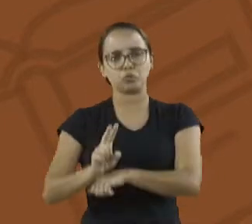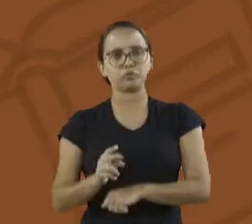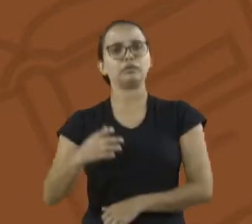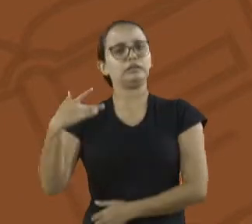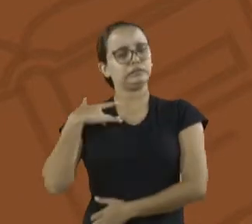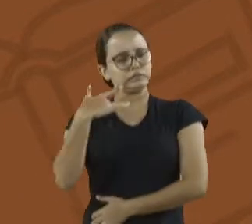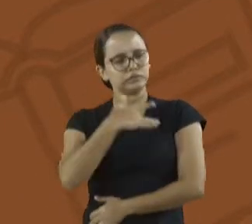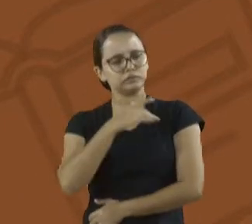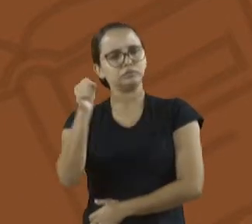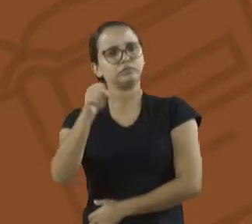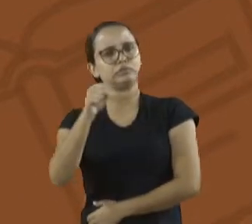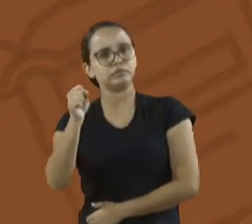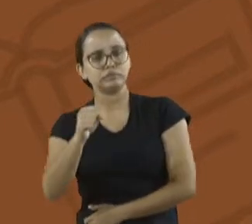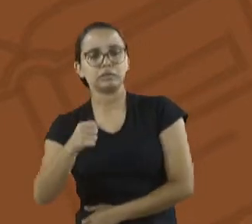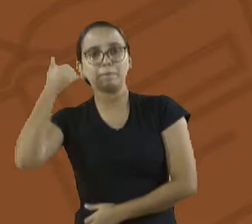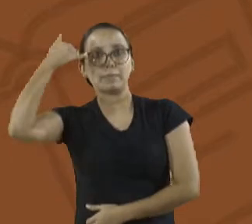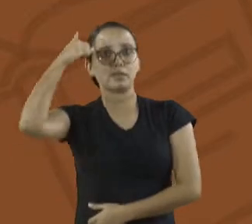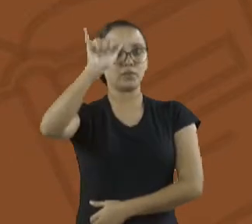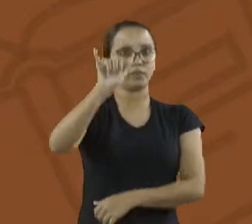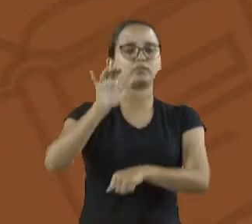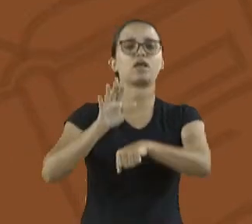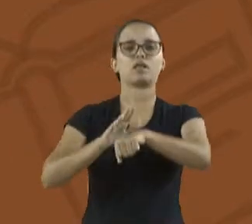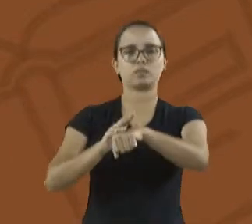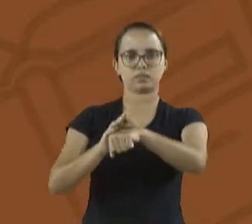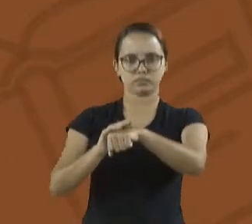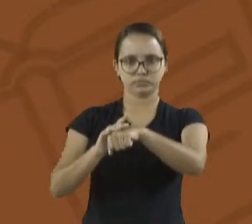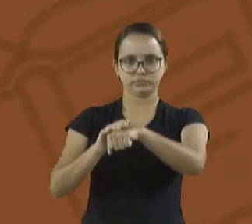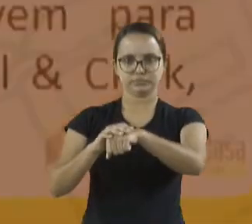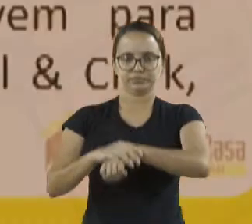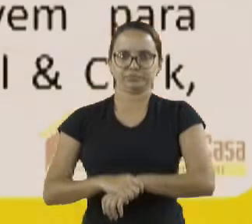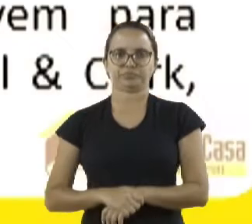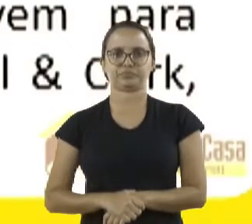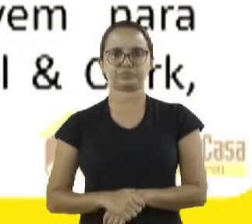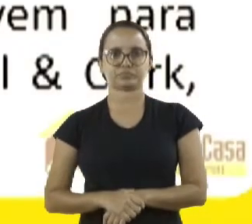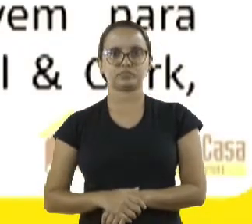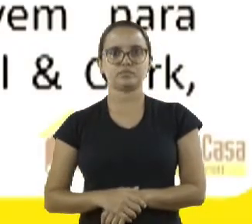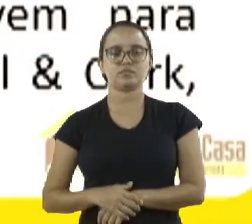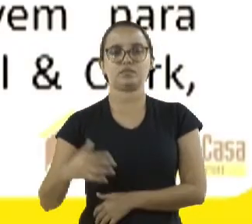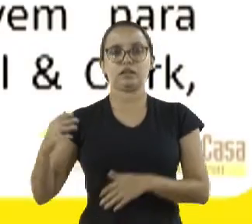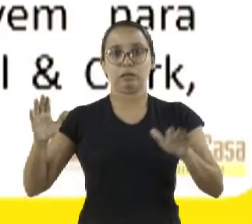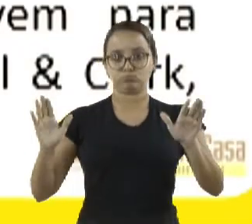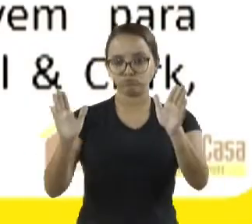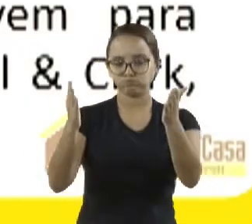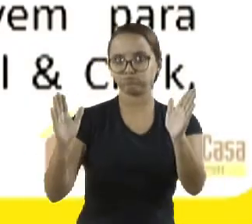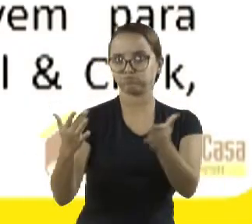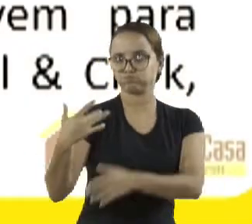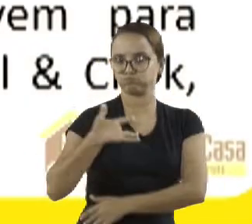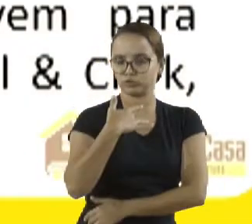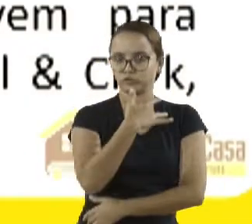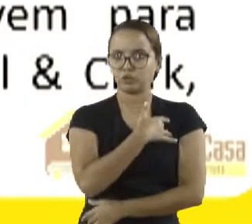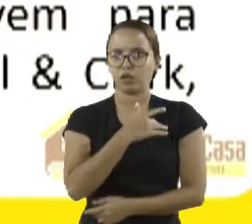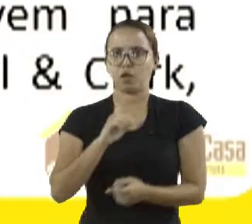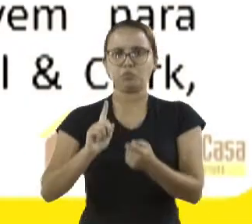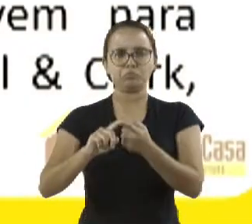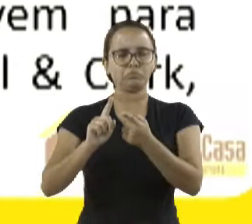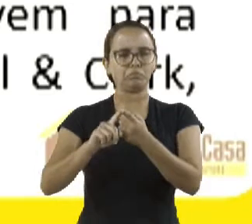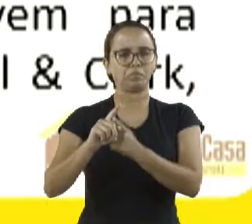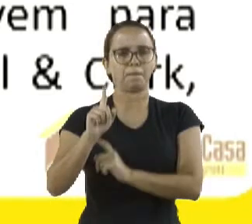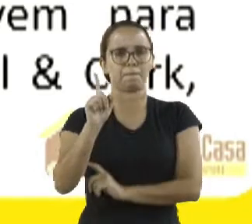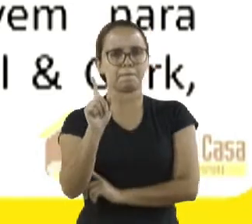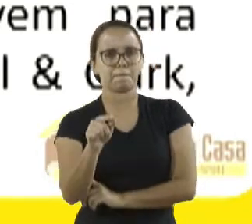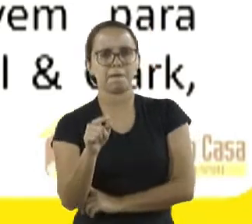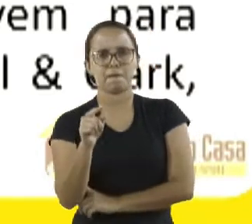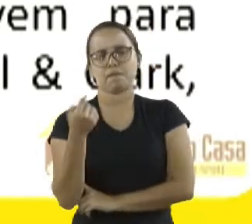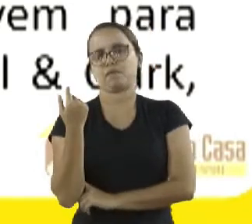de adoecer e ir a vias de fato. A promoção da saúde refere-se a medidas que não se dirigem a uma determinada